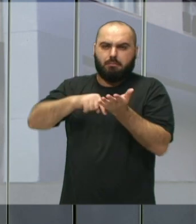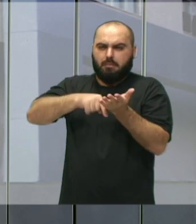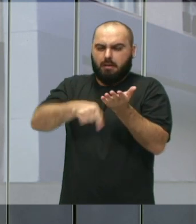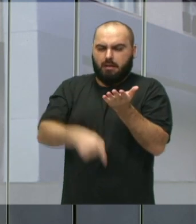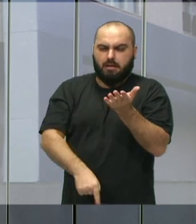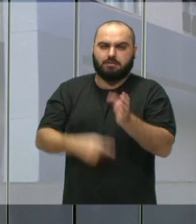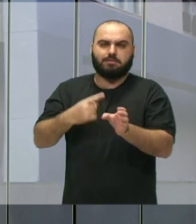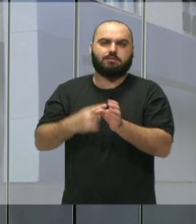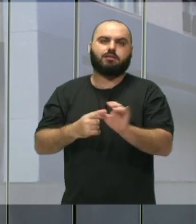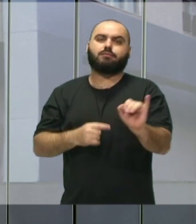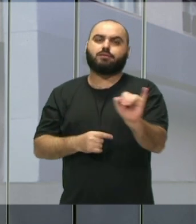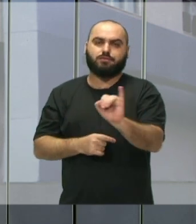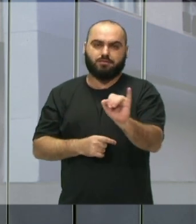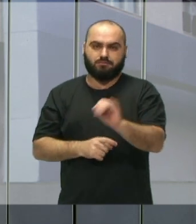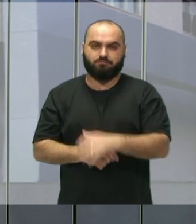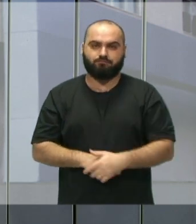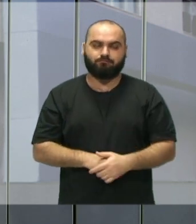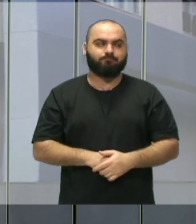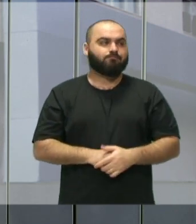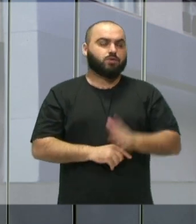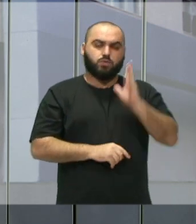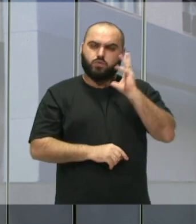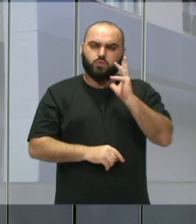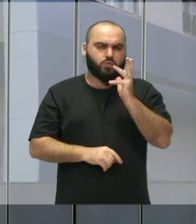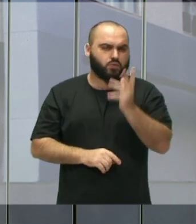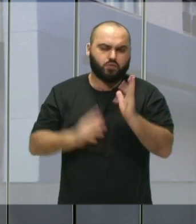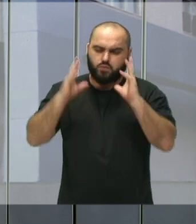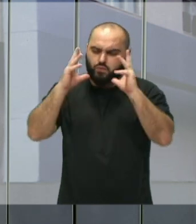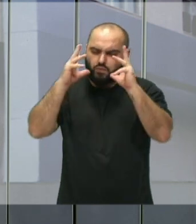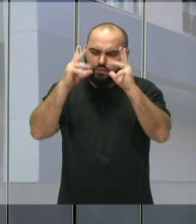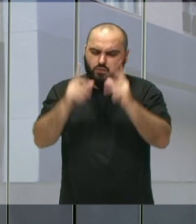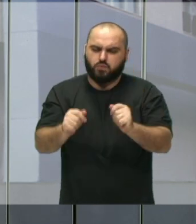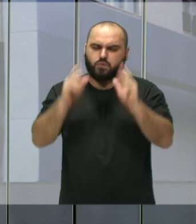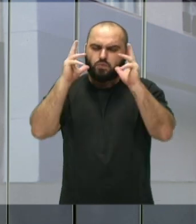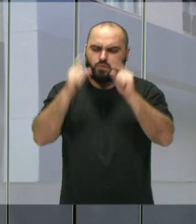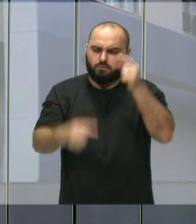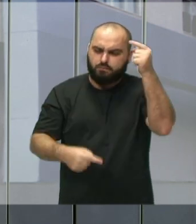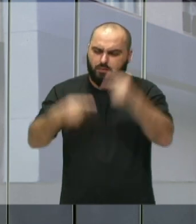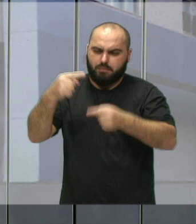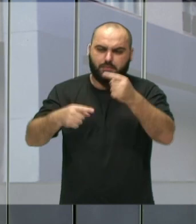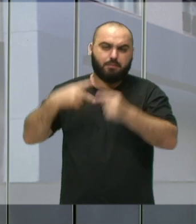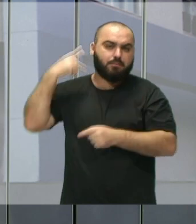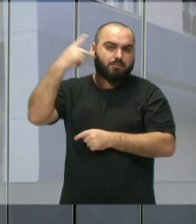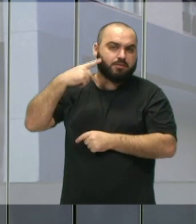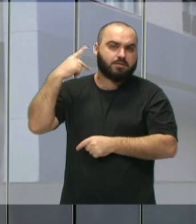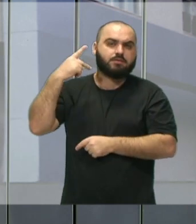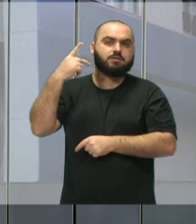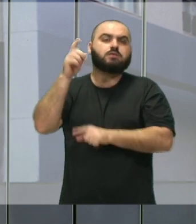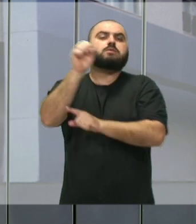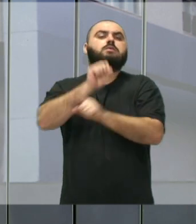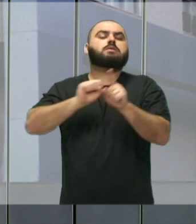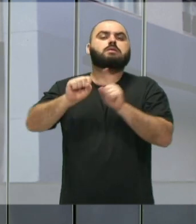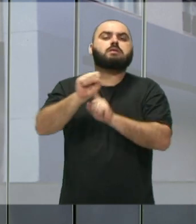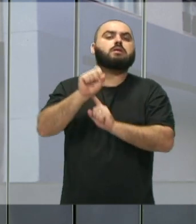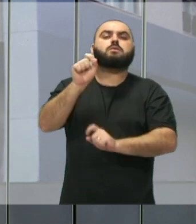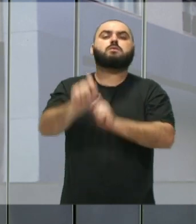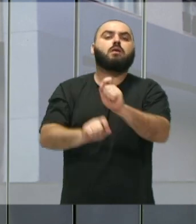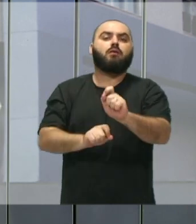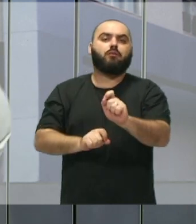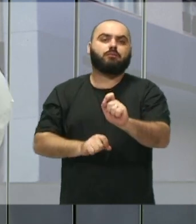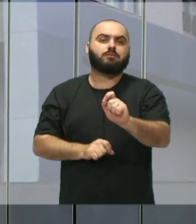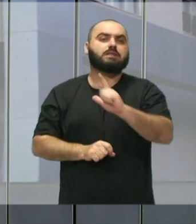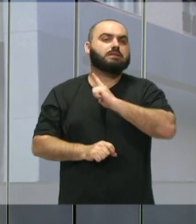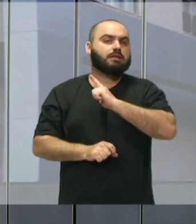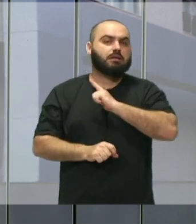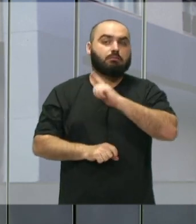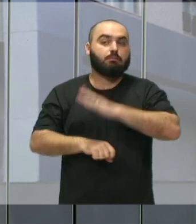nossa cidade, e vale lembrar que tudo isso, toda essa discussão política com a sociedade, ela acontece de forma cada